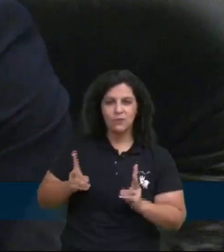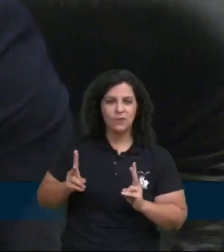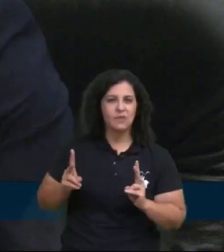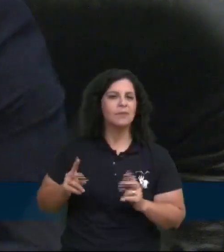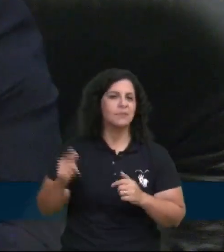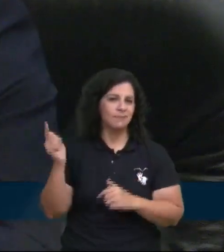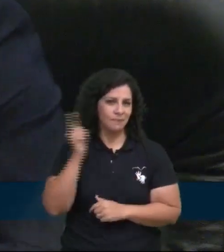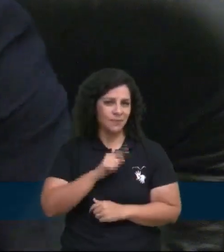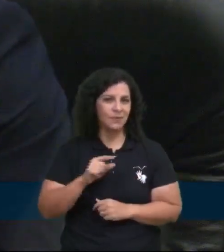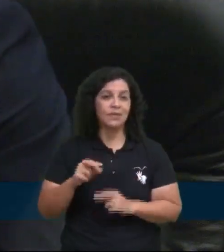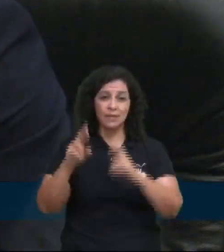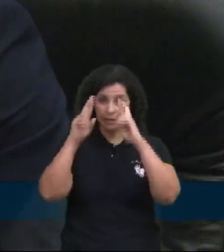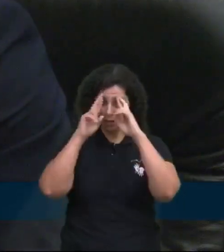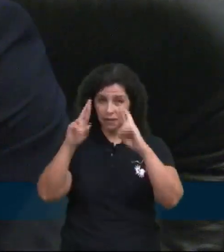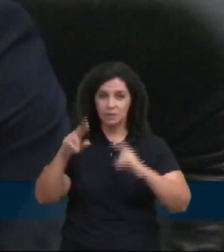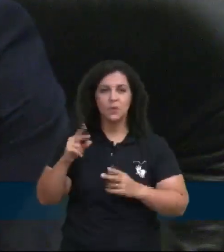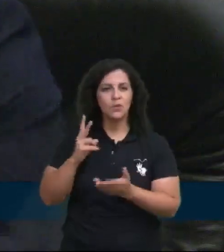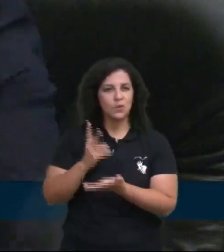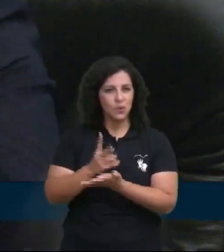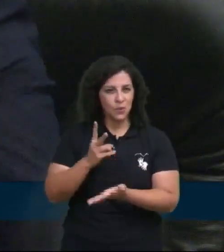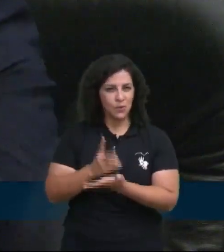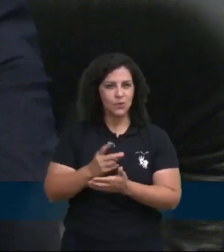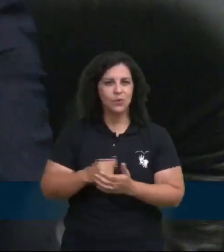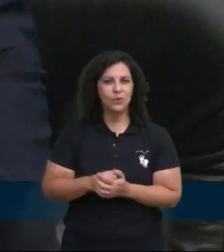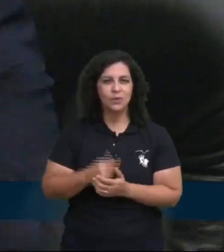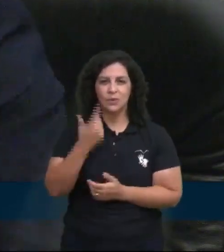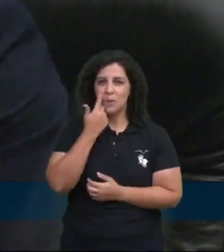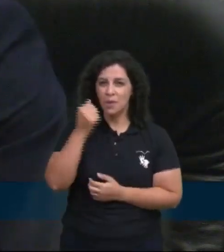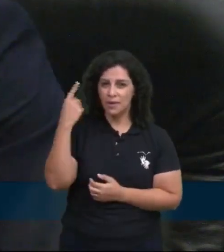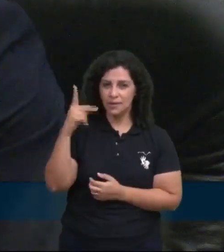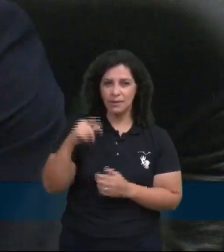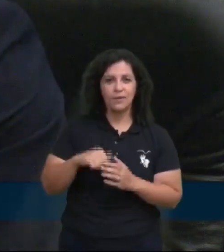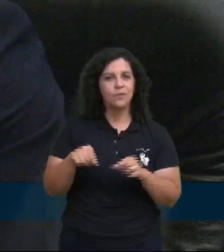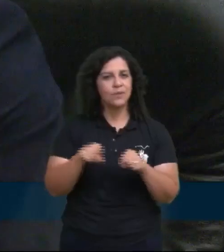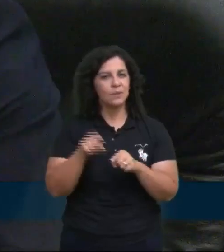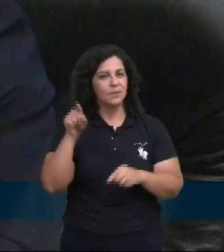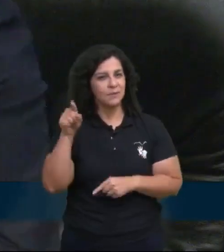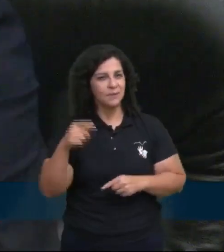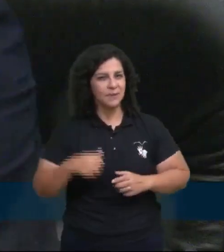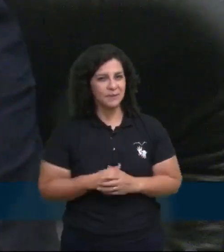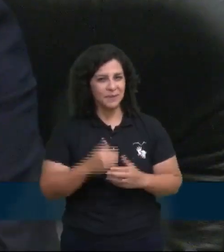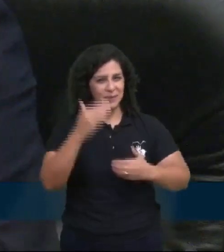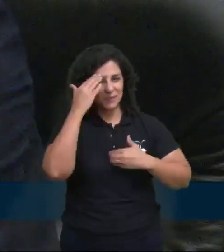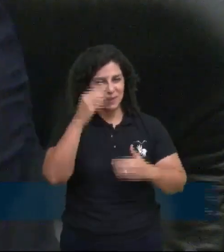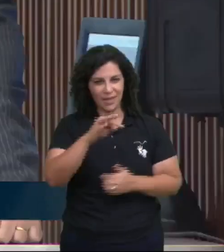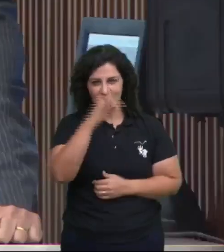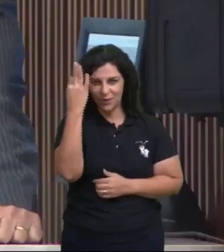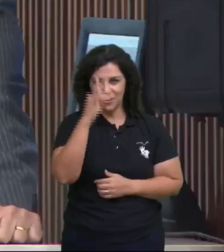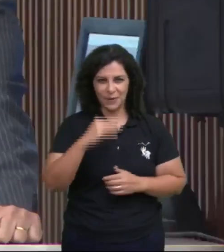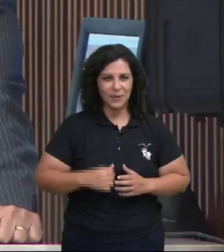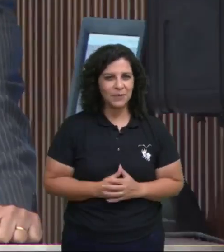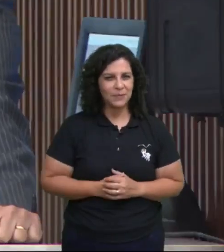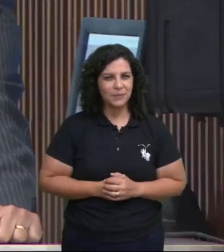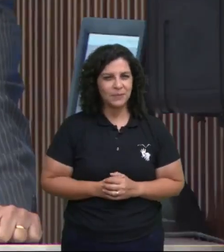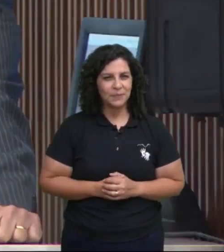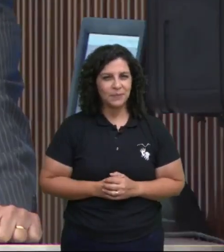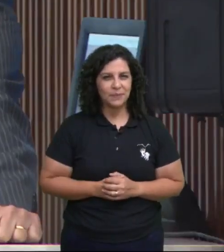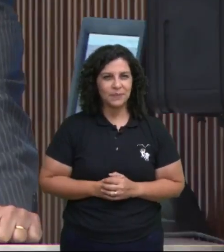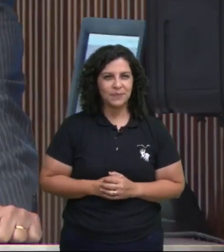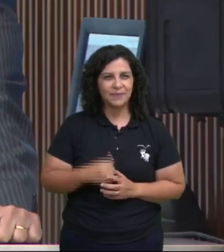grande. E esse respeito continua ao seu pai e também a você. Obrigado, Tiago. Deputada